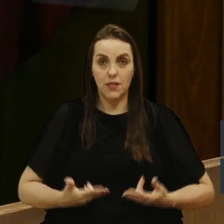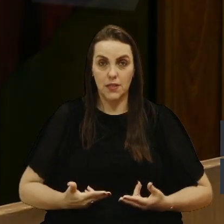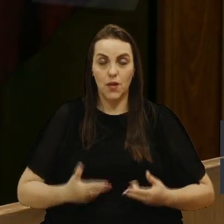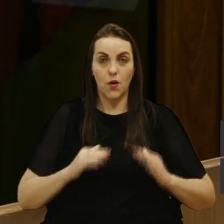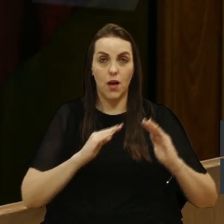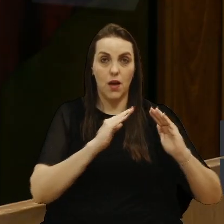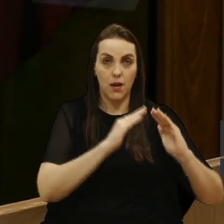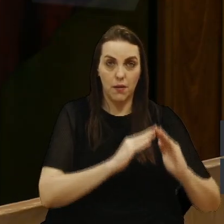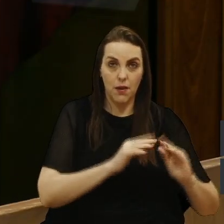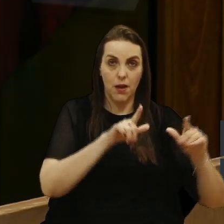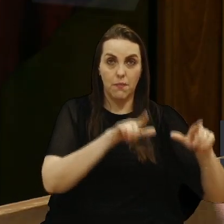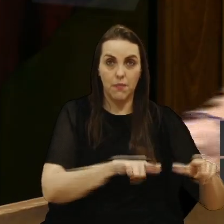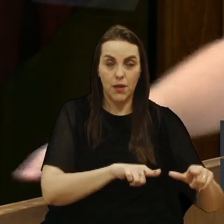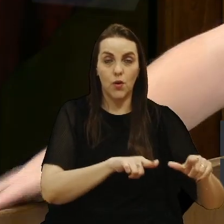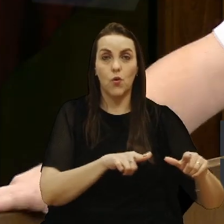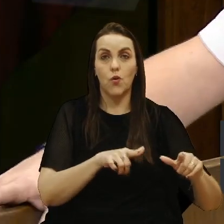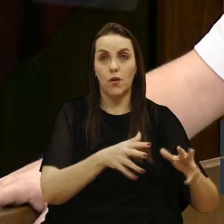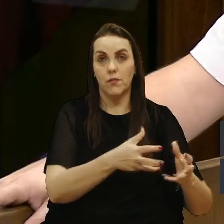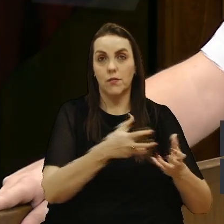responsável.